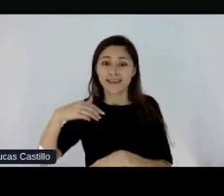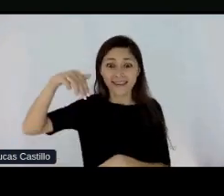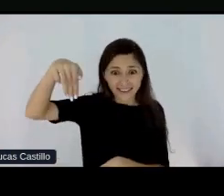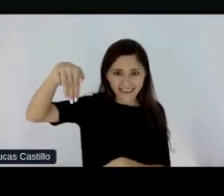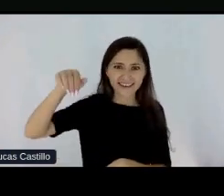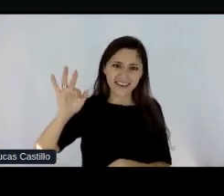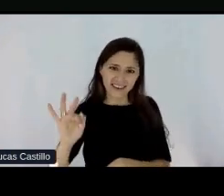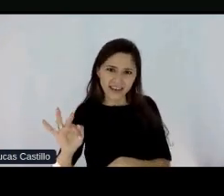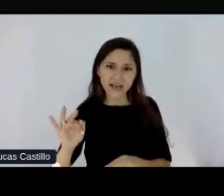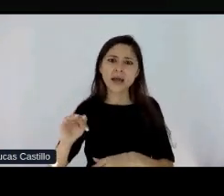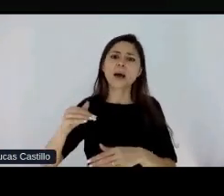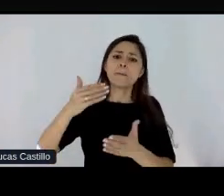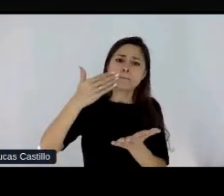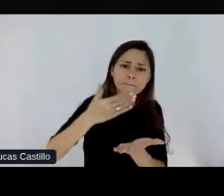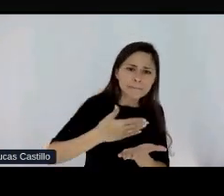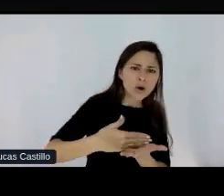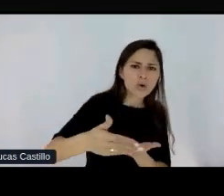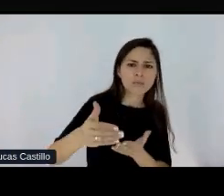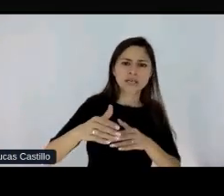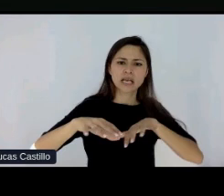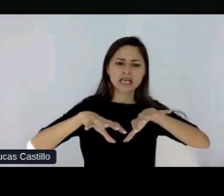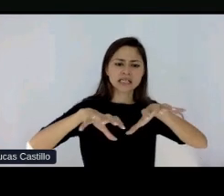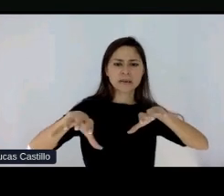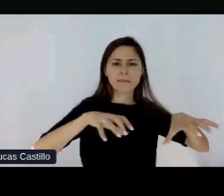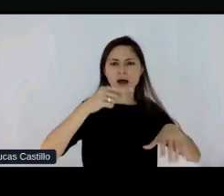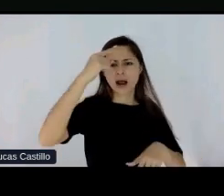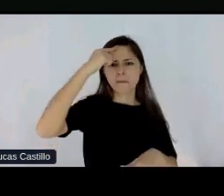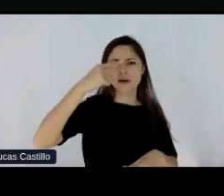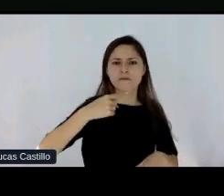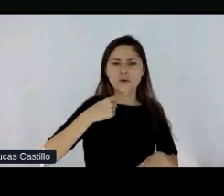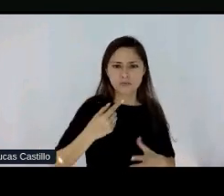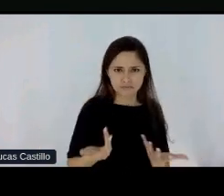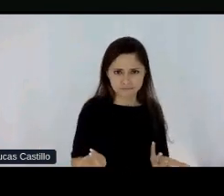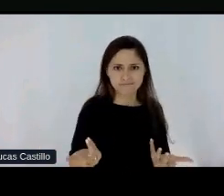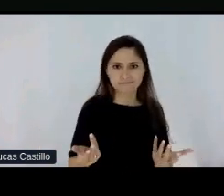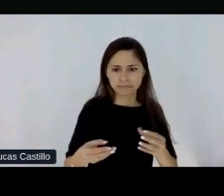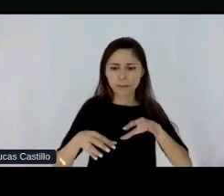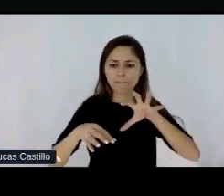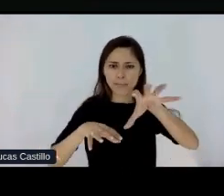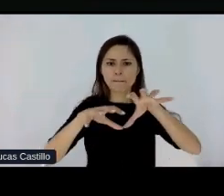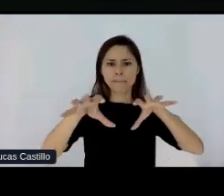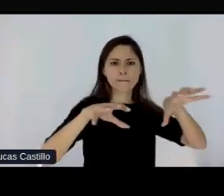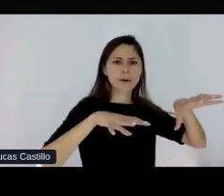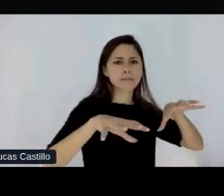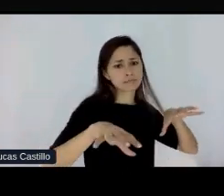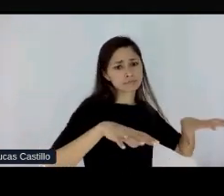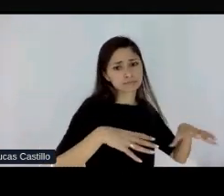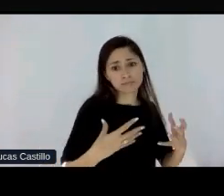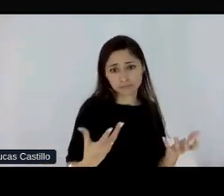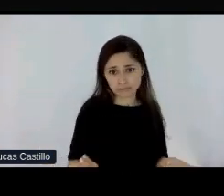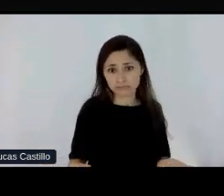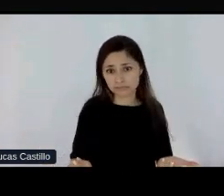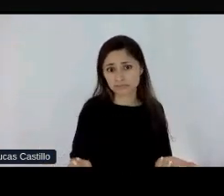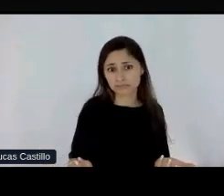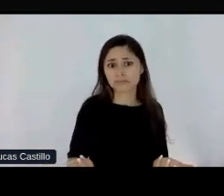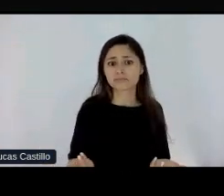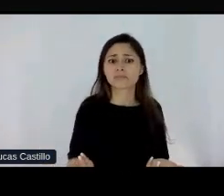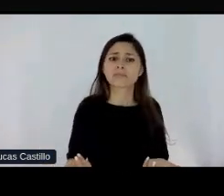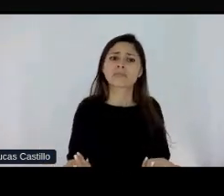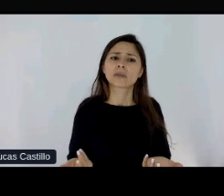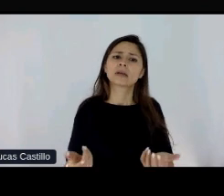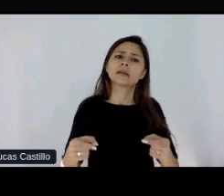gente começar a traçar perfis de usuários no nosso sistema. Tá? E, obviamente, a